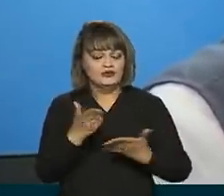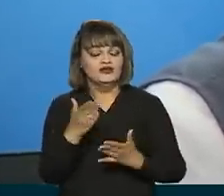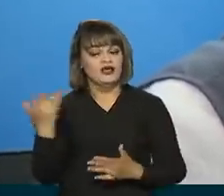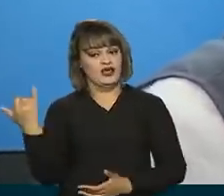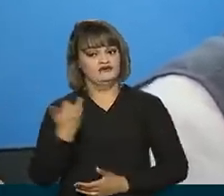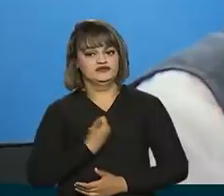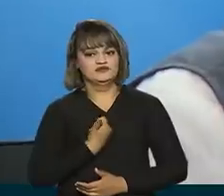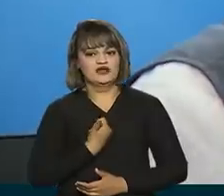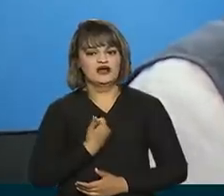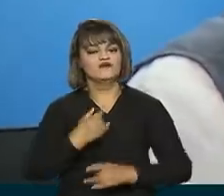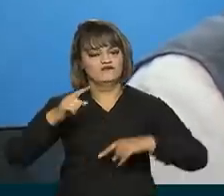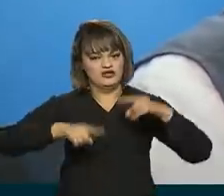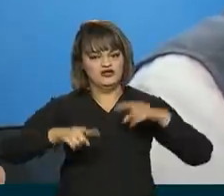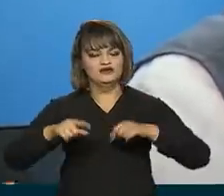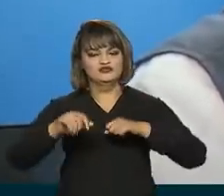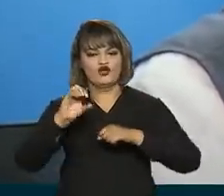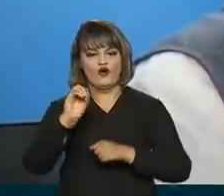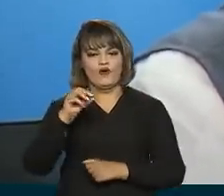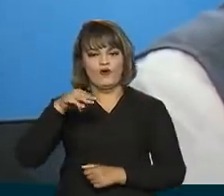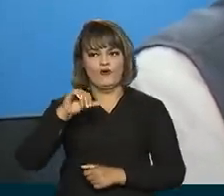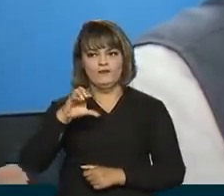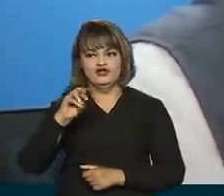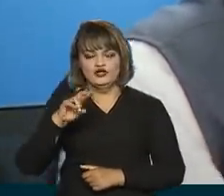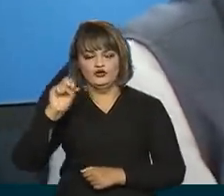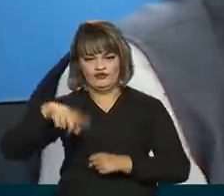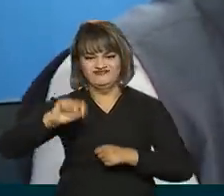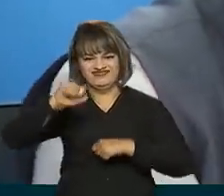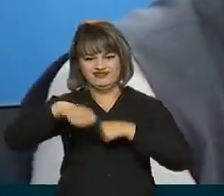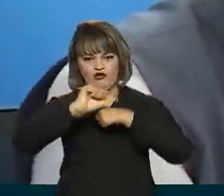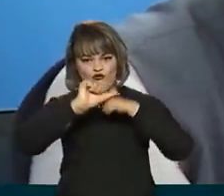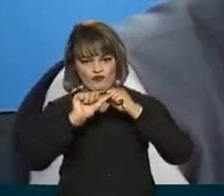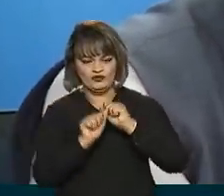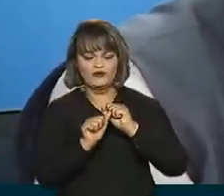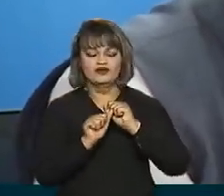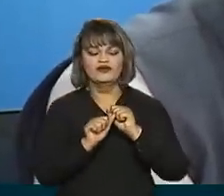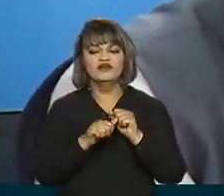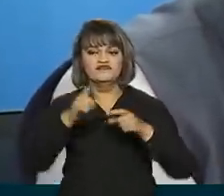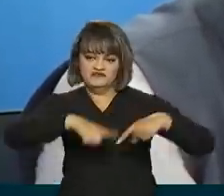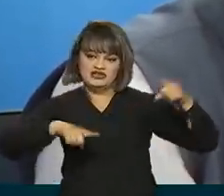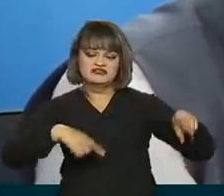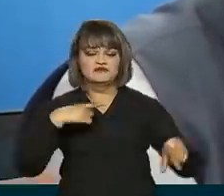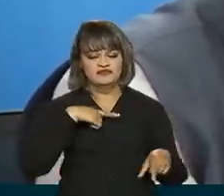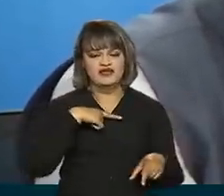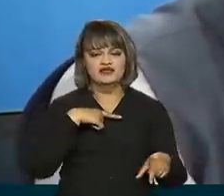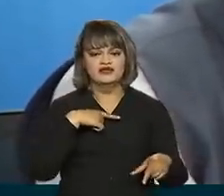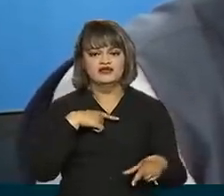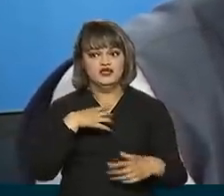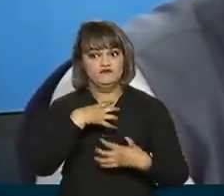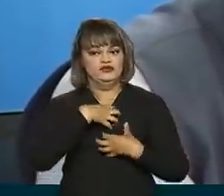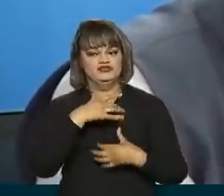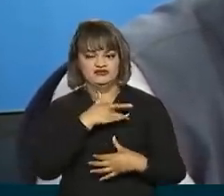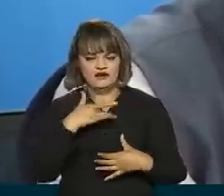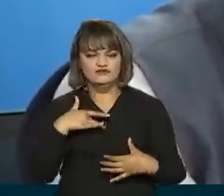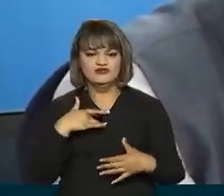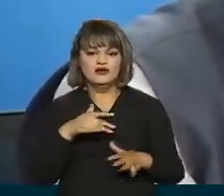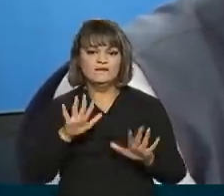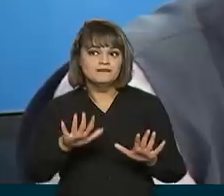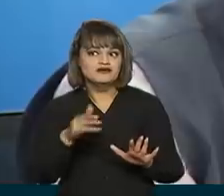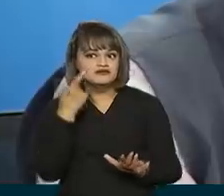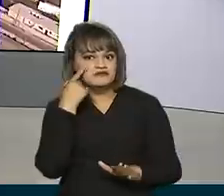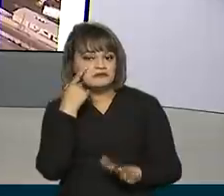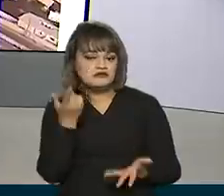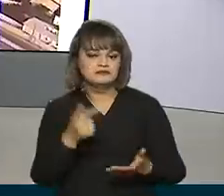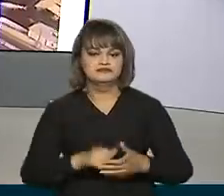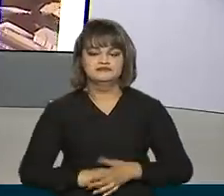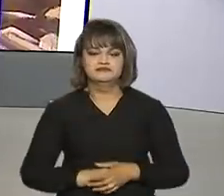a notificação da variante tem muitas votações mas o Real Impacto sobre a saúde de cada um Nós não